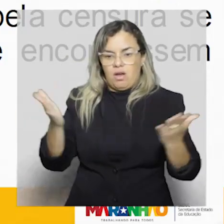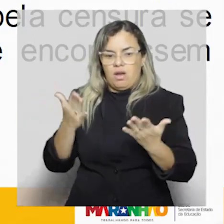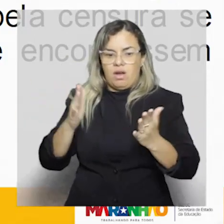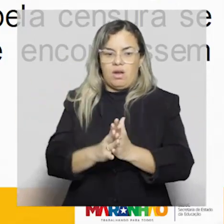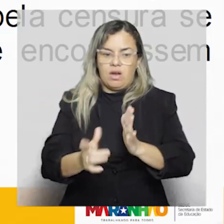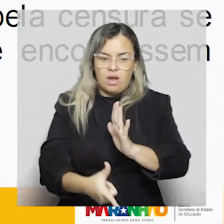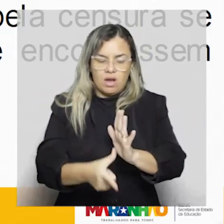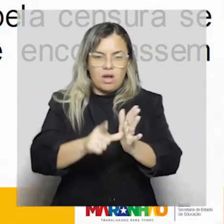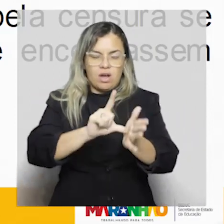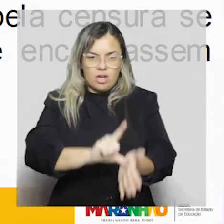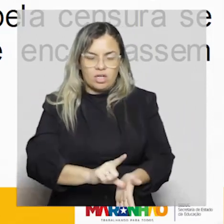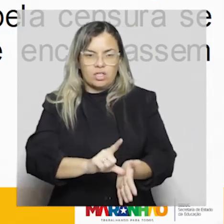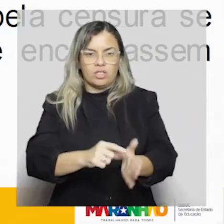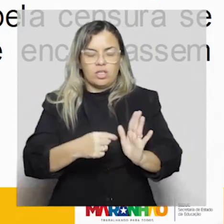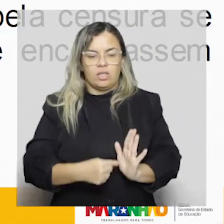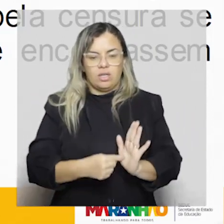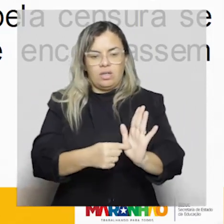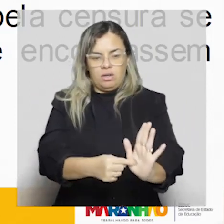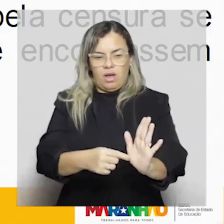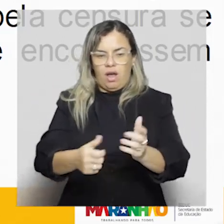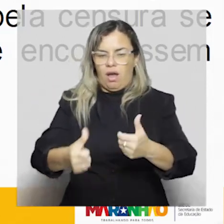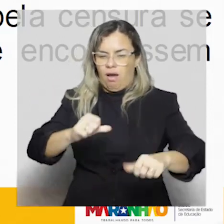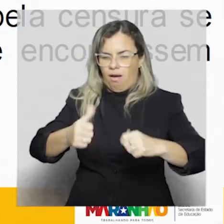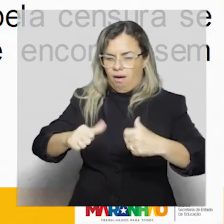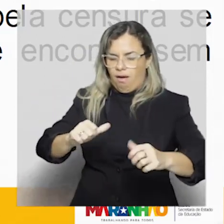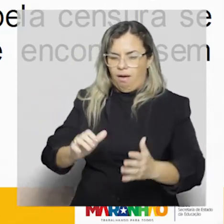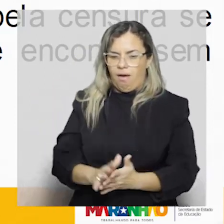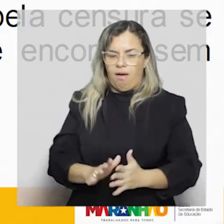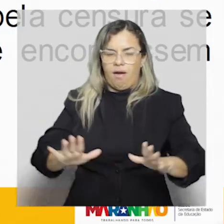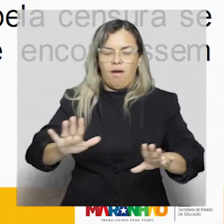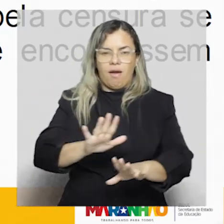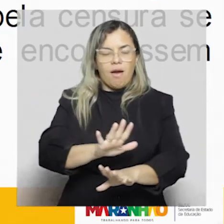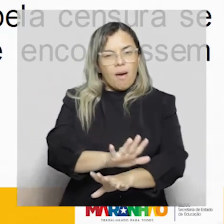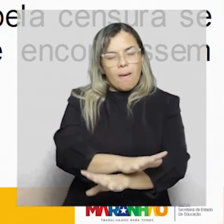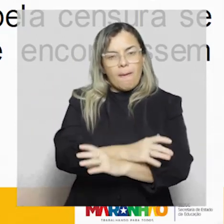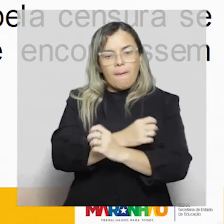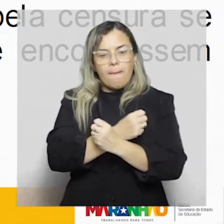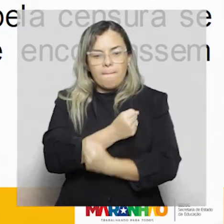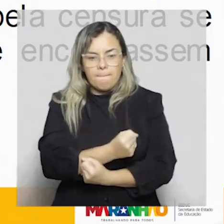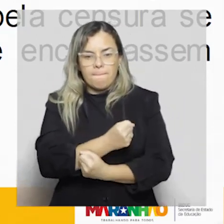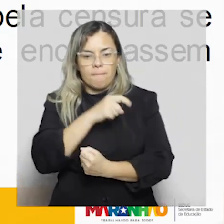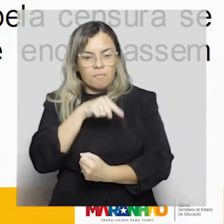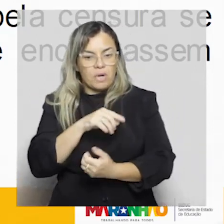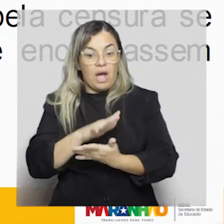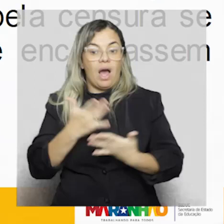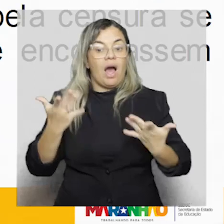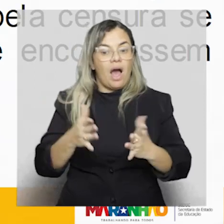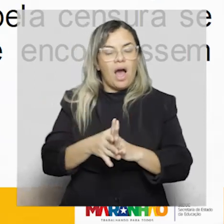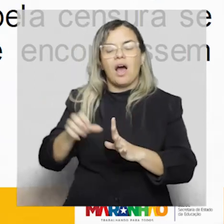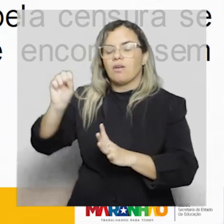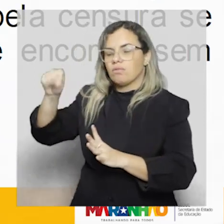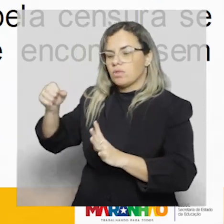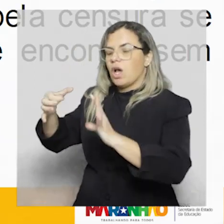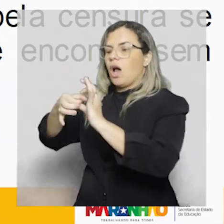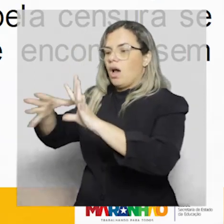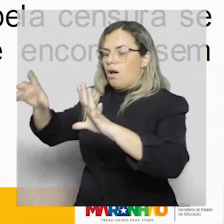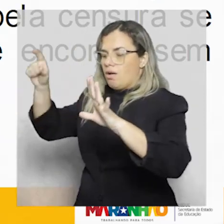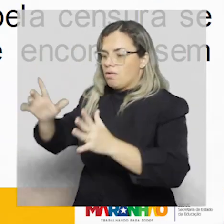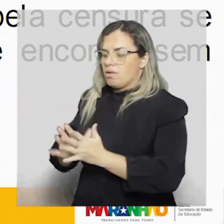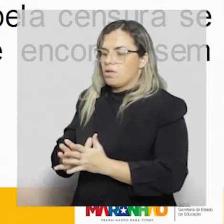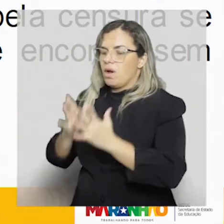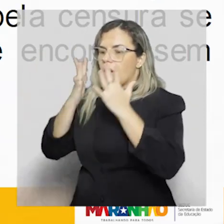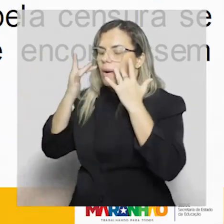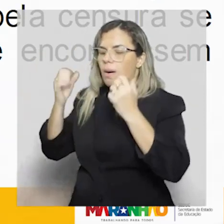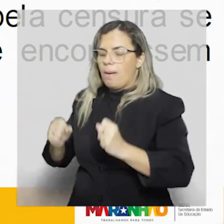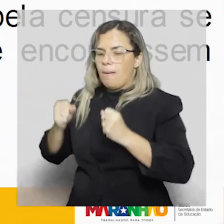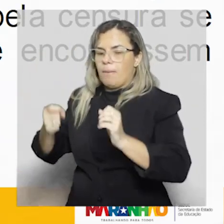ser produzida, avaliada pela censura, que liberava o que considerava adequado para ser